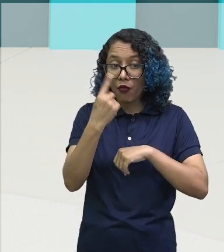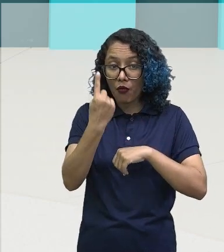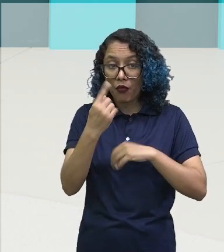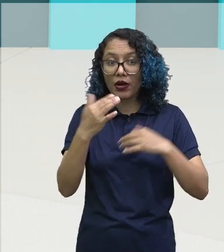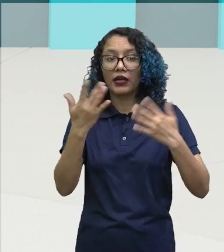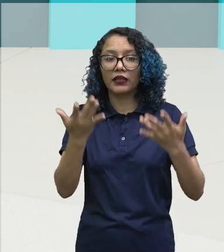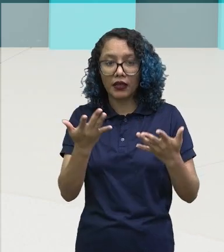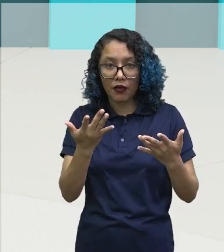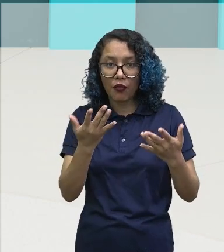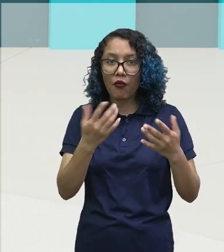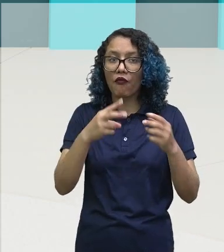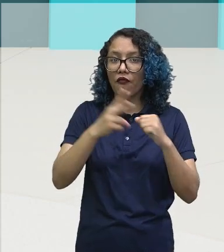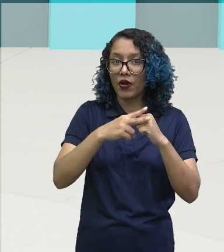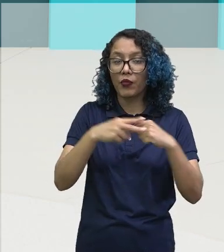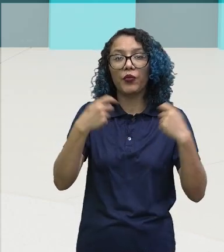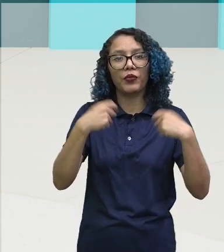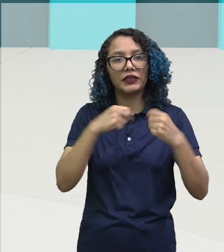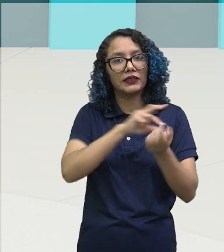vai para o plural.